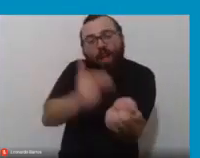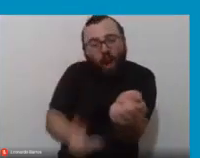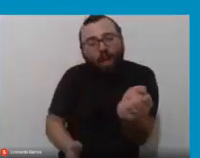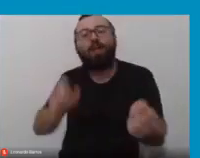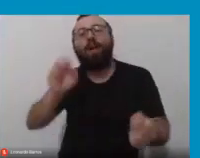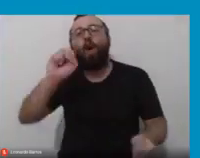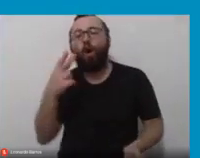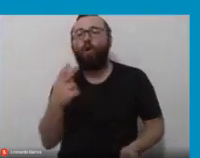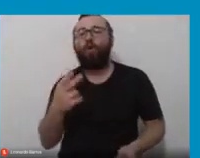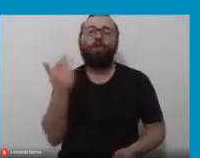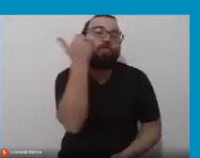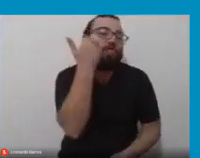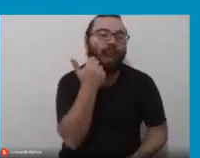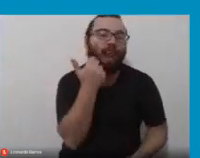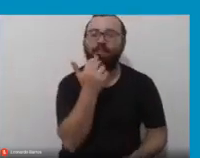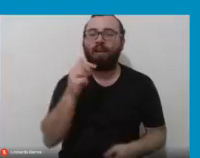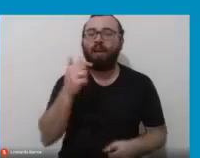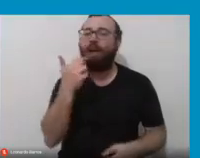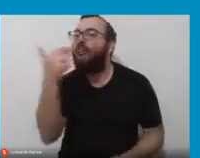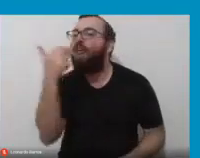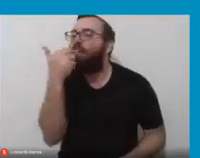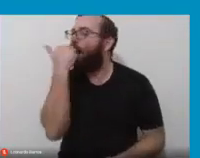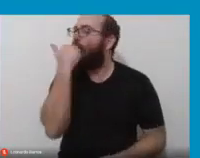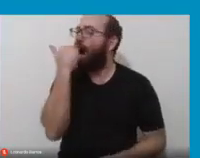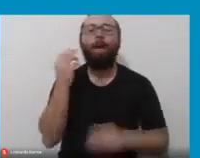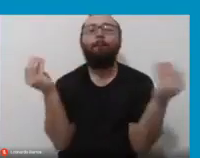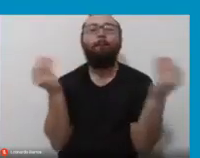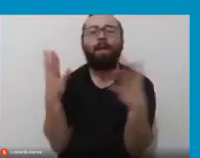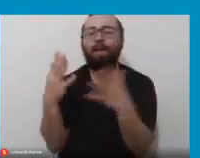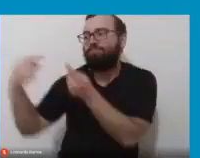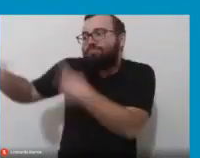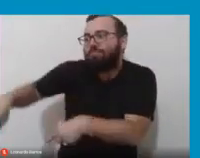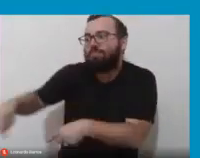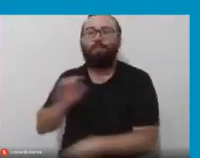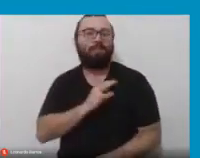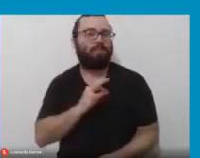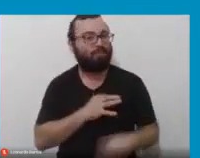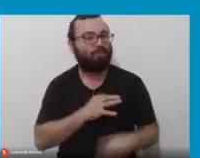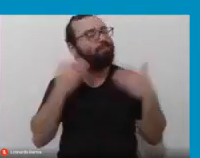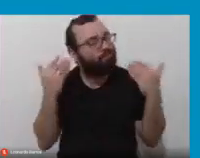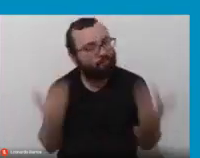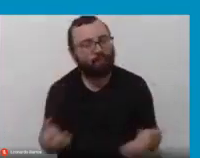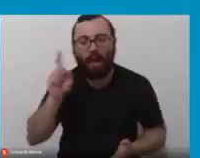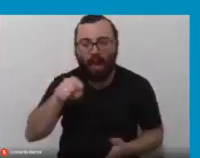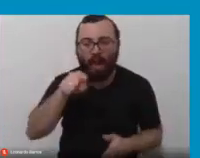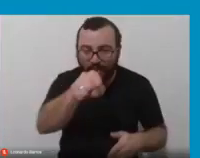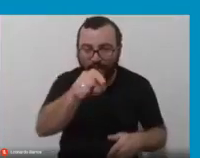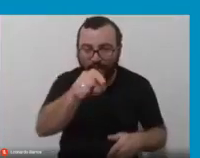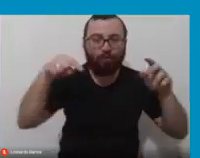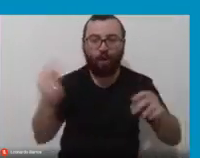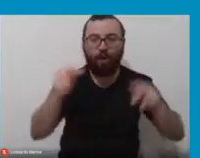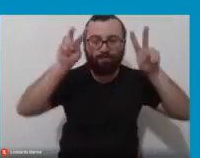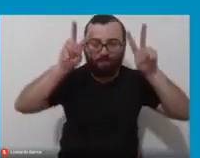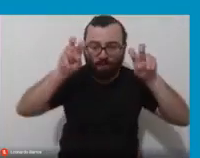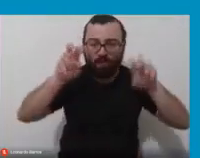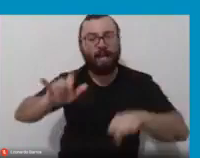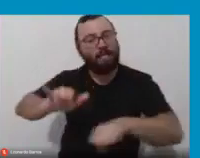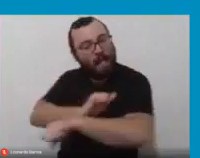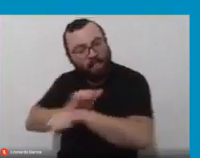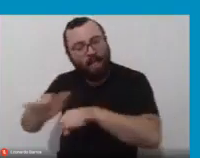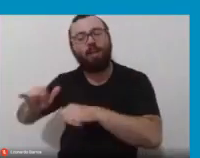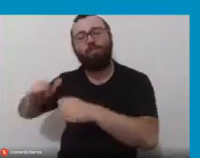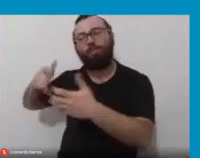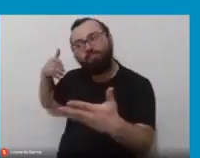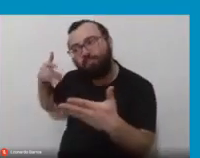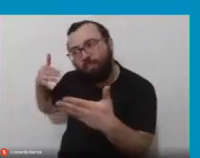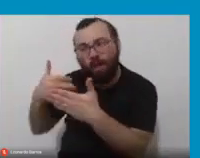carregavam gilete embaixo da língua para lidar com a polícia. Então, é disso que nós estamos falando. Dessas estratégias ancestrais de resistência a